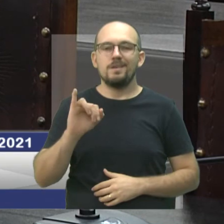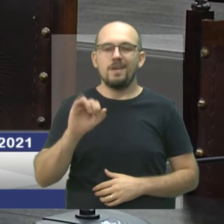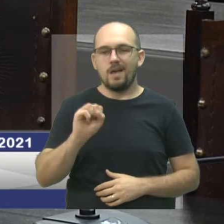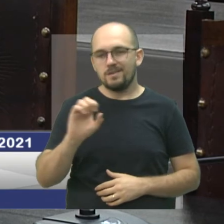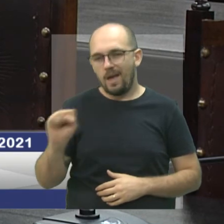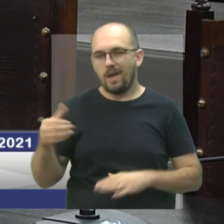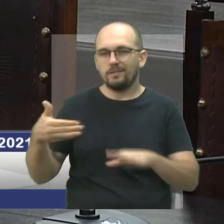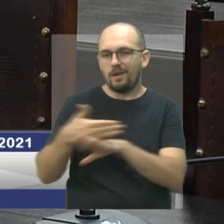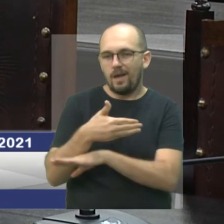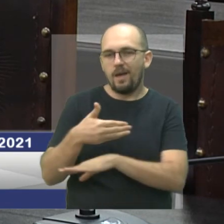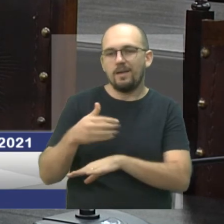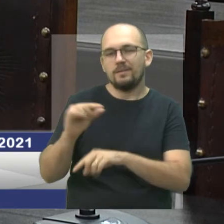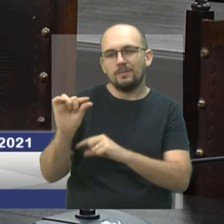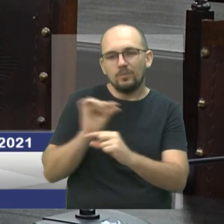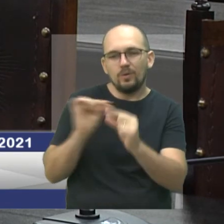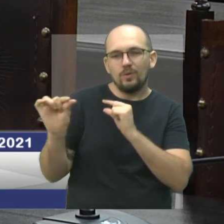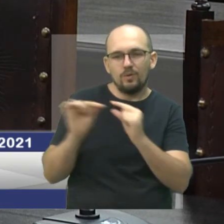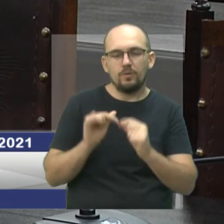ISS, né? Depois